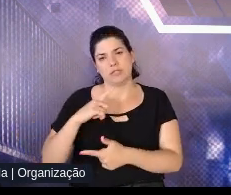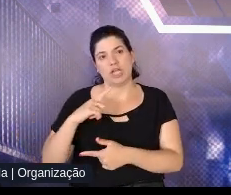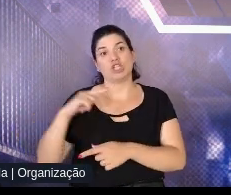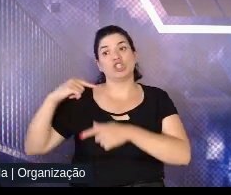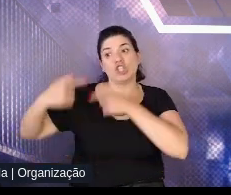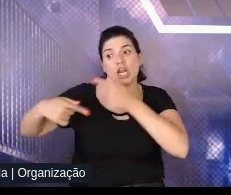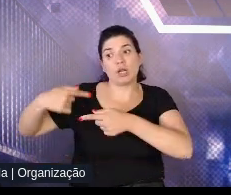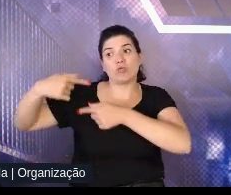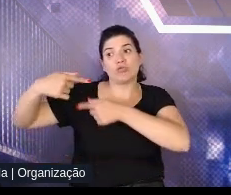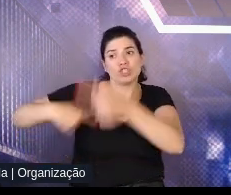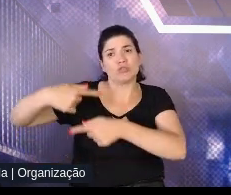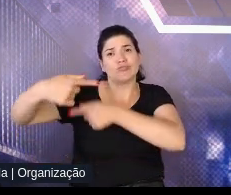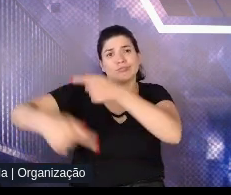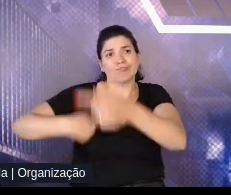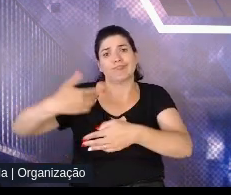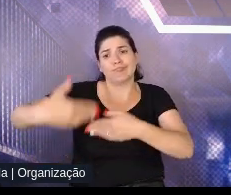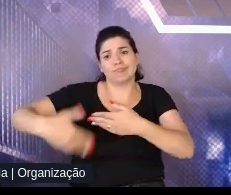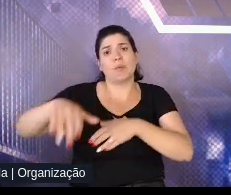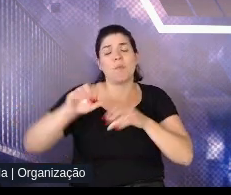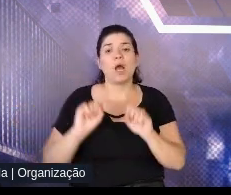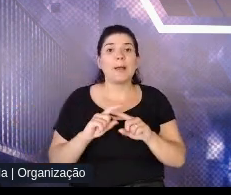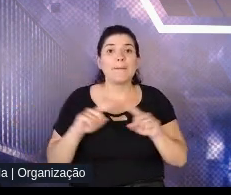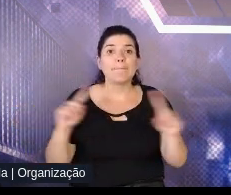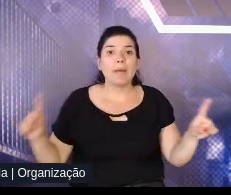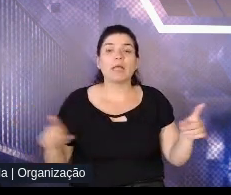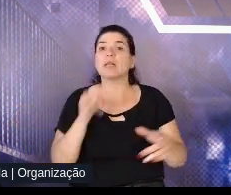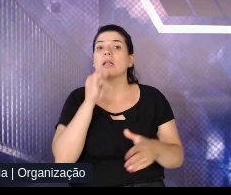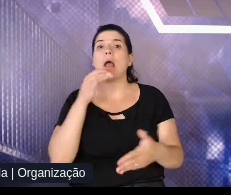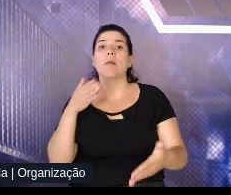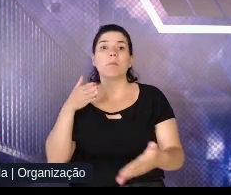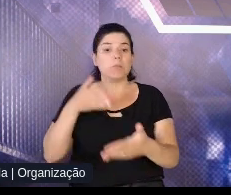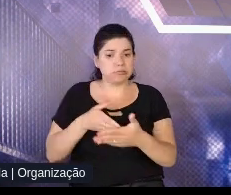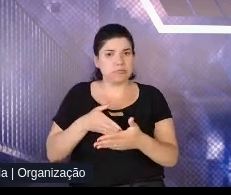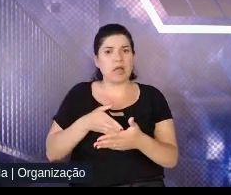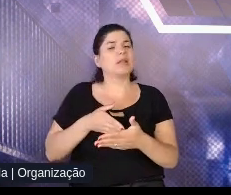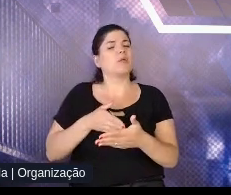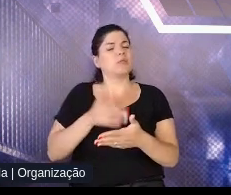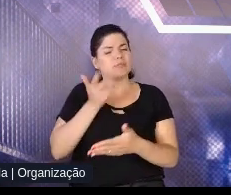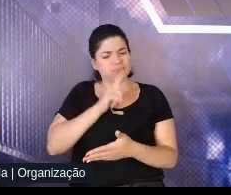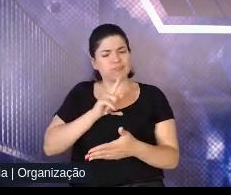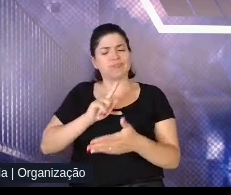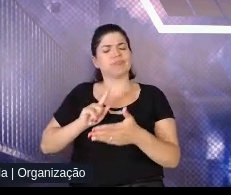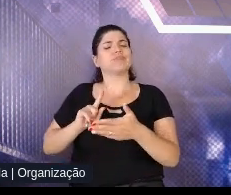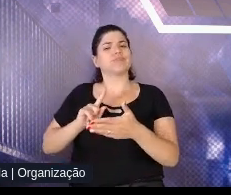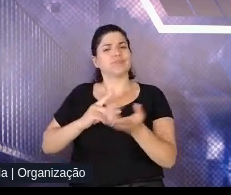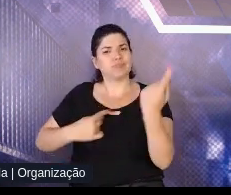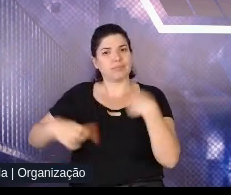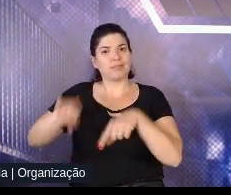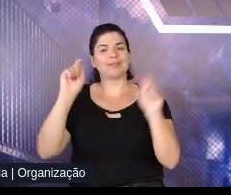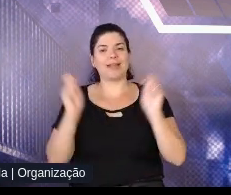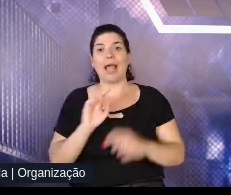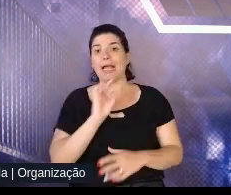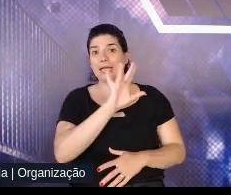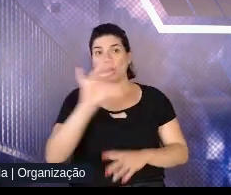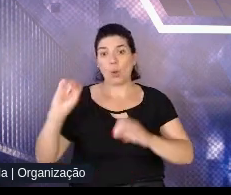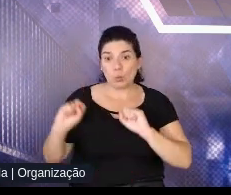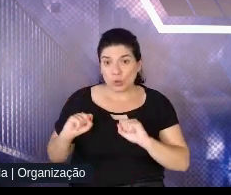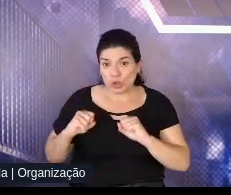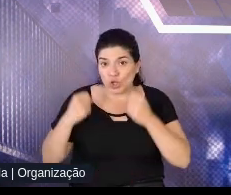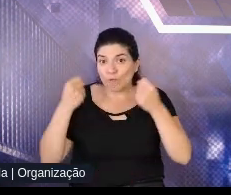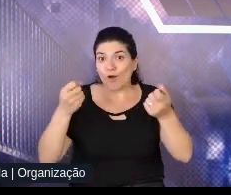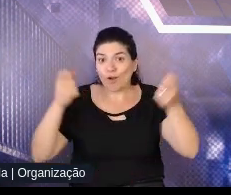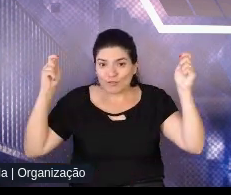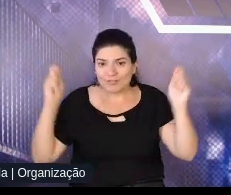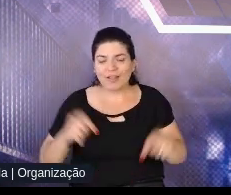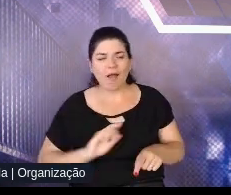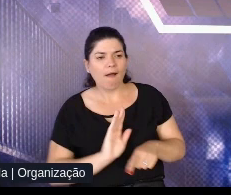e gerações, mas que a gente não venha ver isso como obstáculo. Cada um plantando a sua sementinha, um dia sim a gente vai ter uma